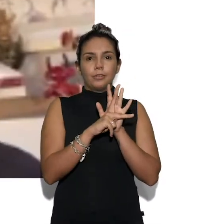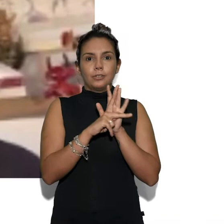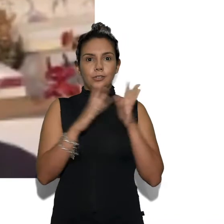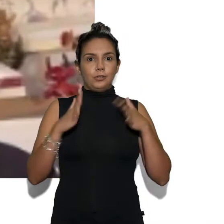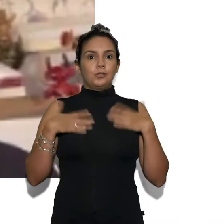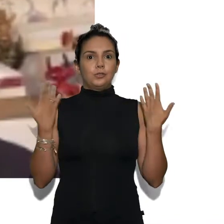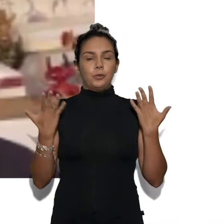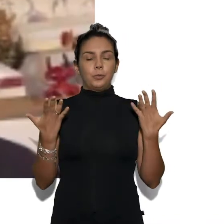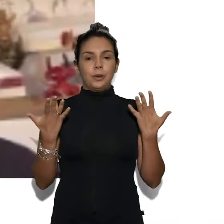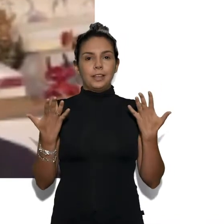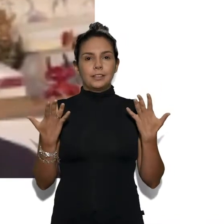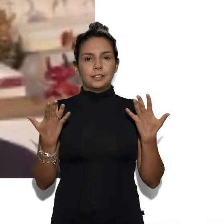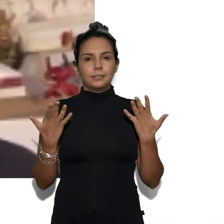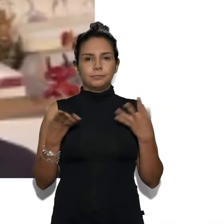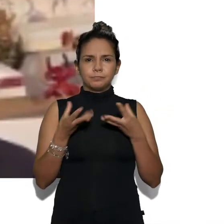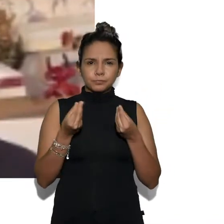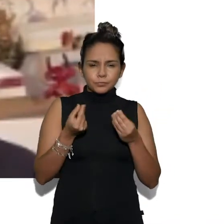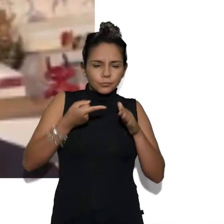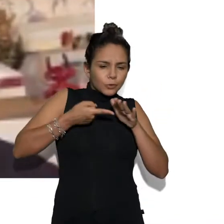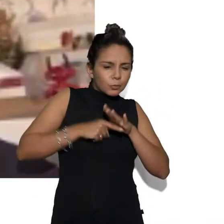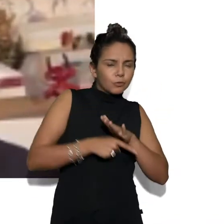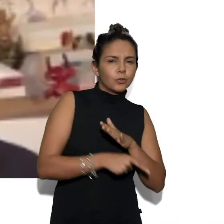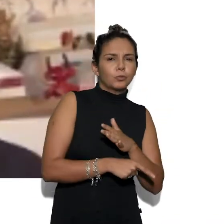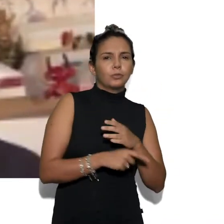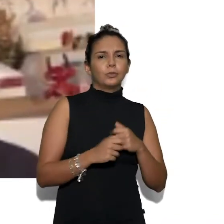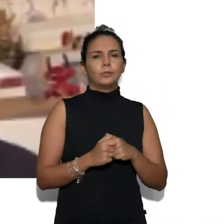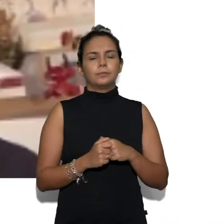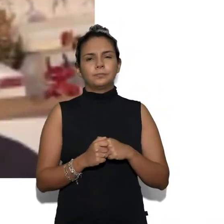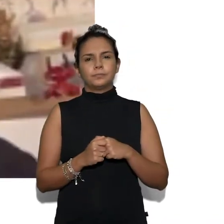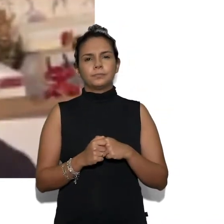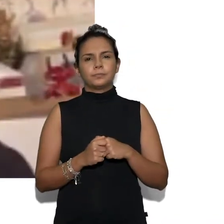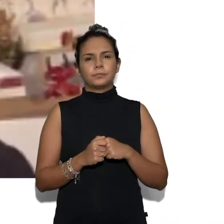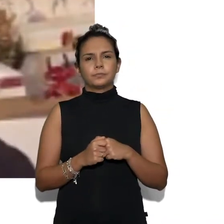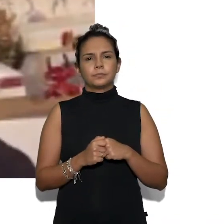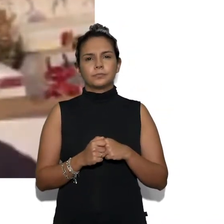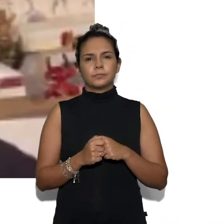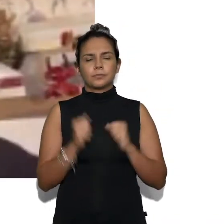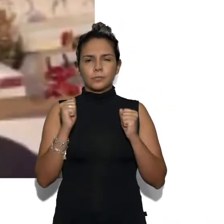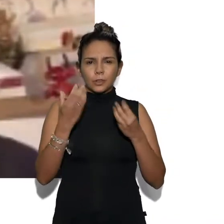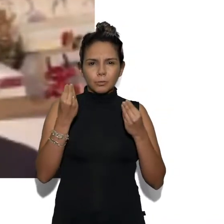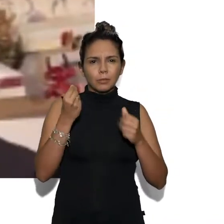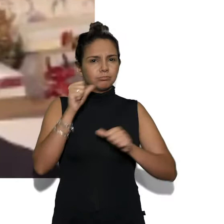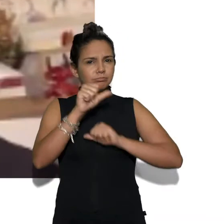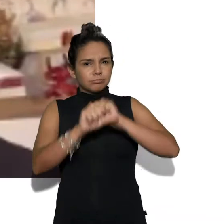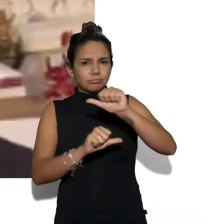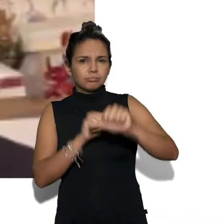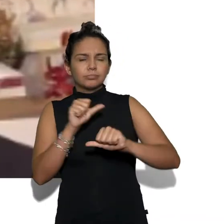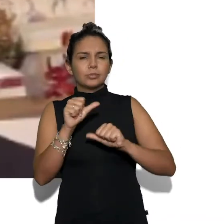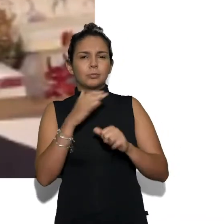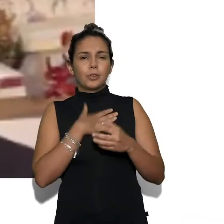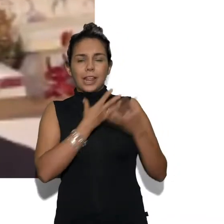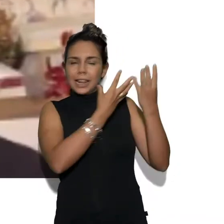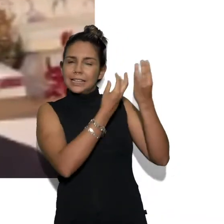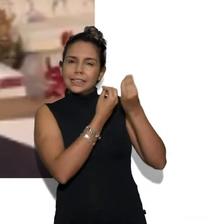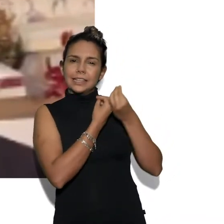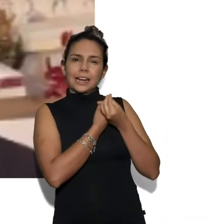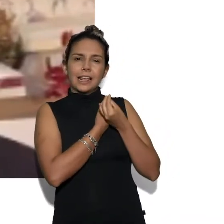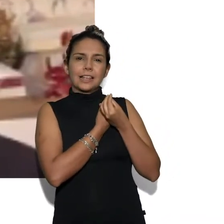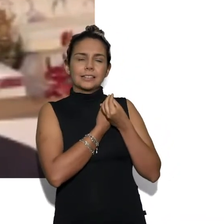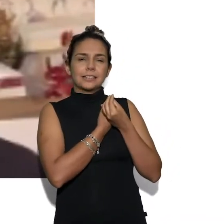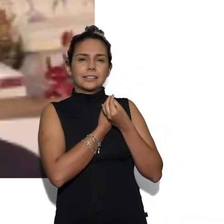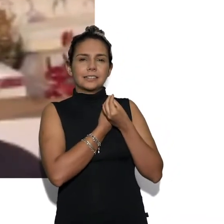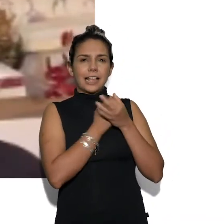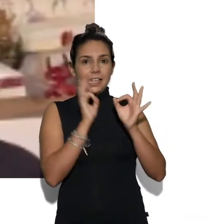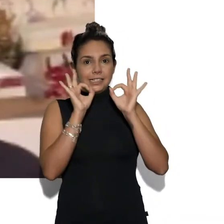surpresa muito, muito profundo, e que pode ser muito mudador, porque me traz